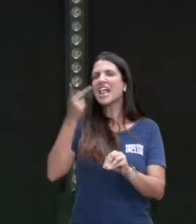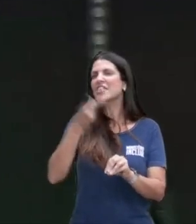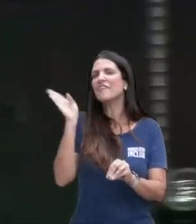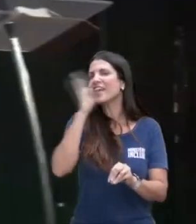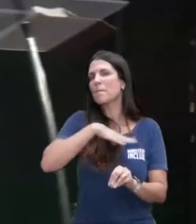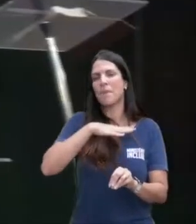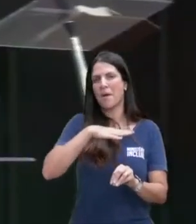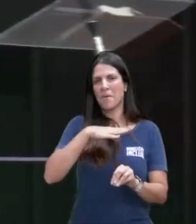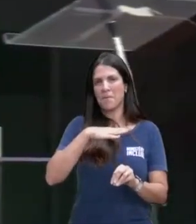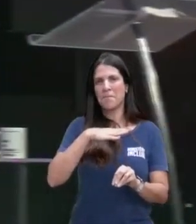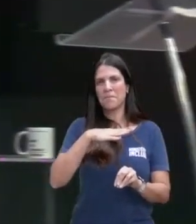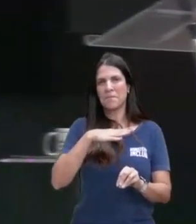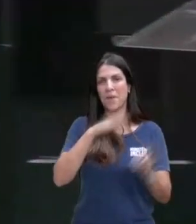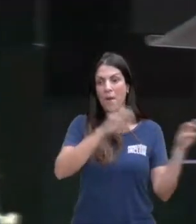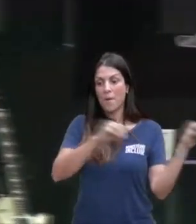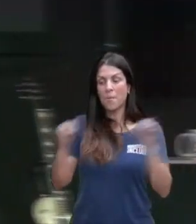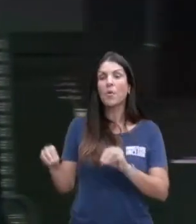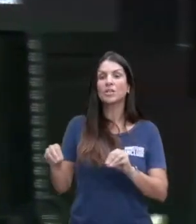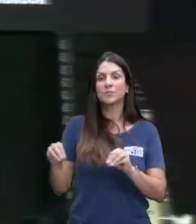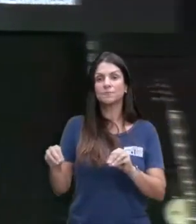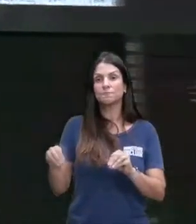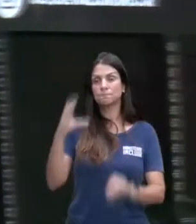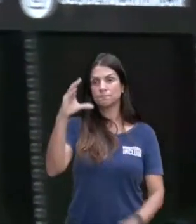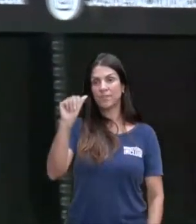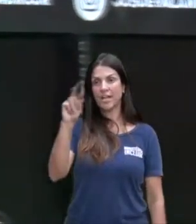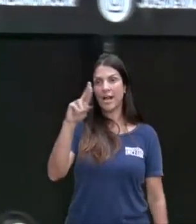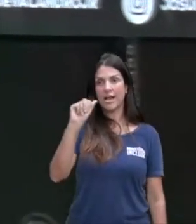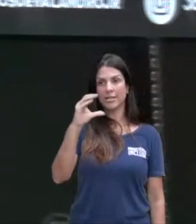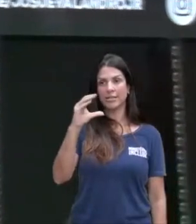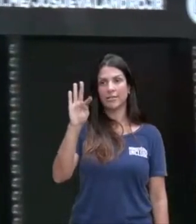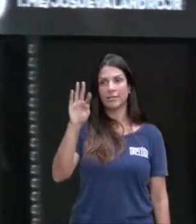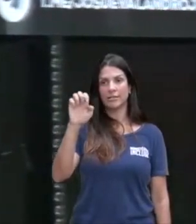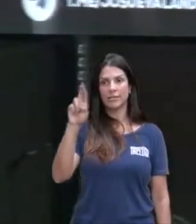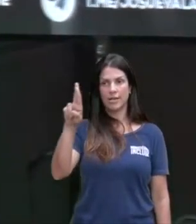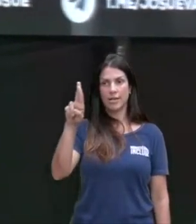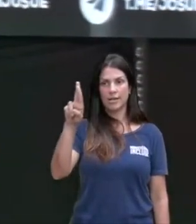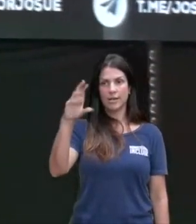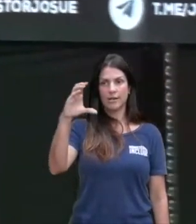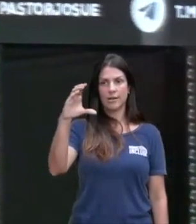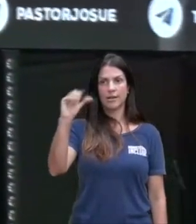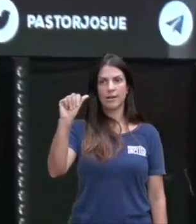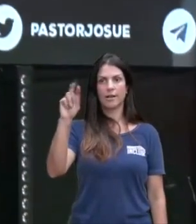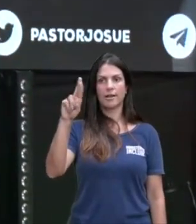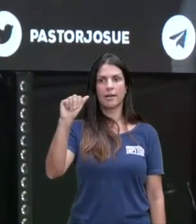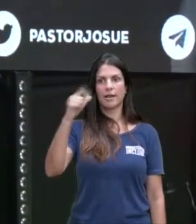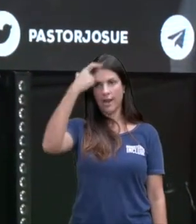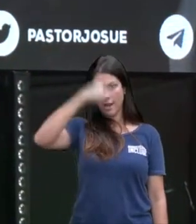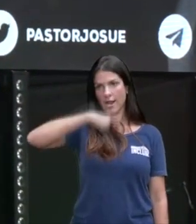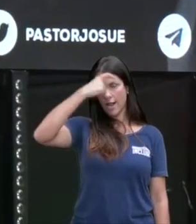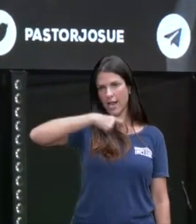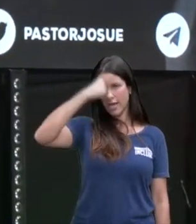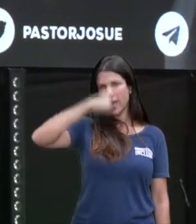o que caráter é esse trabalhar com uma pessoa e fica falando mal dela esse tempo todo não tá bom mete o